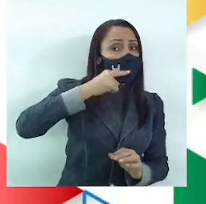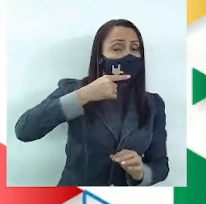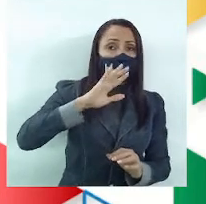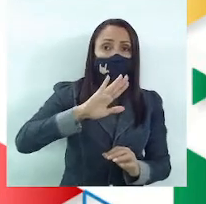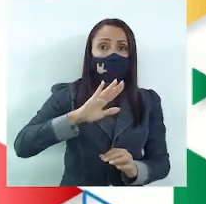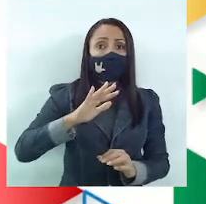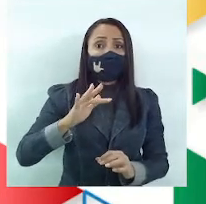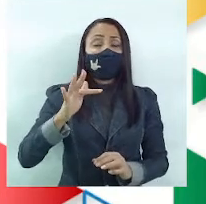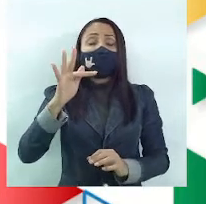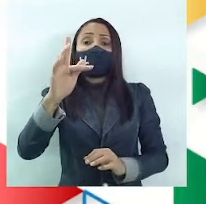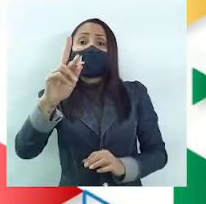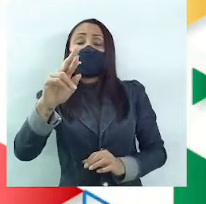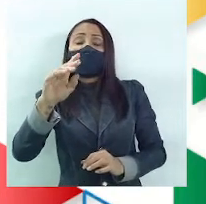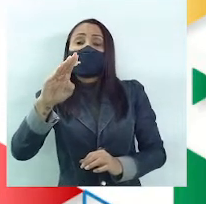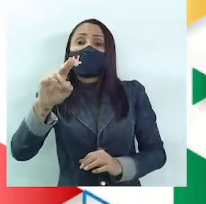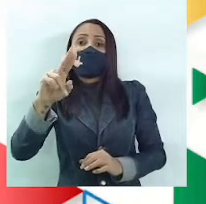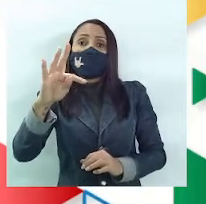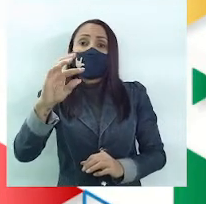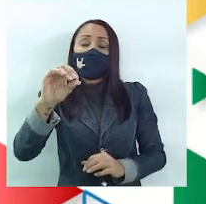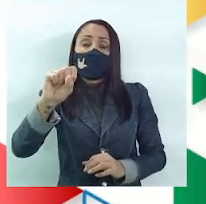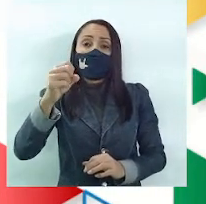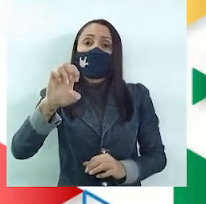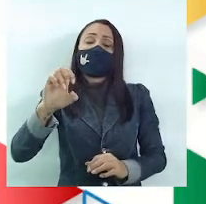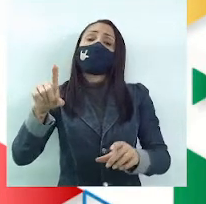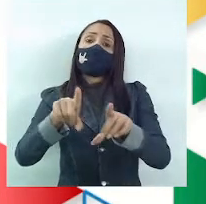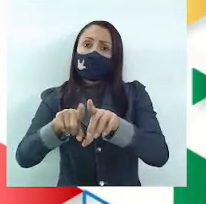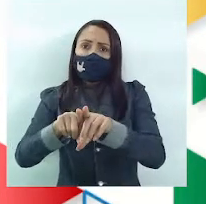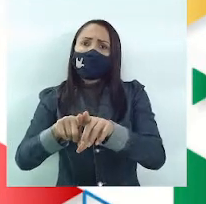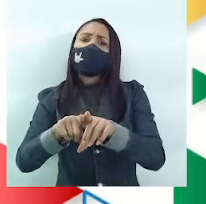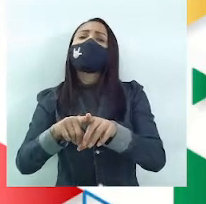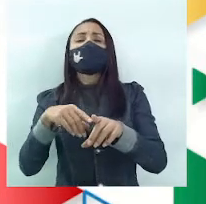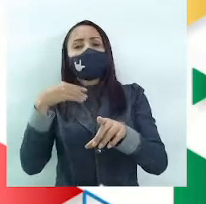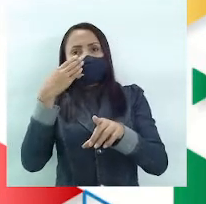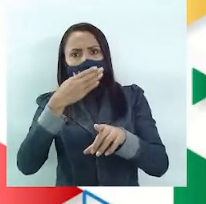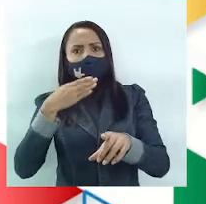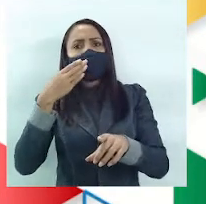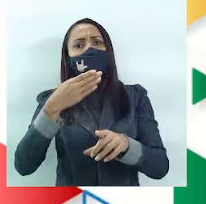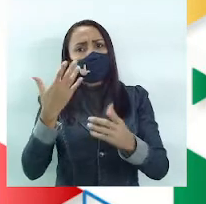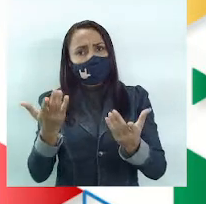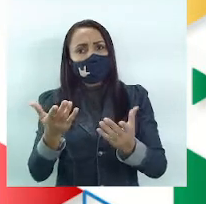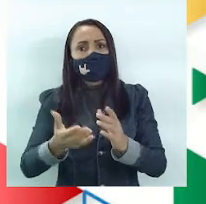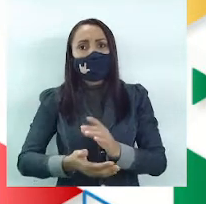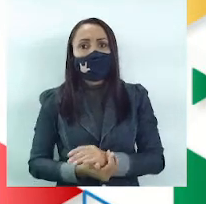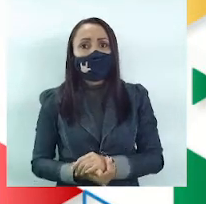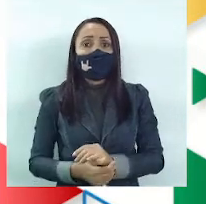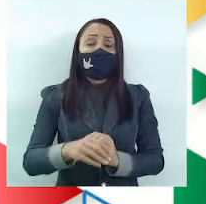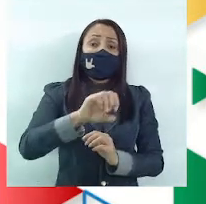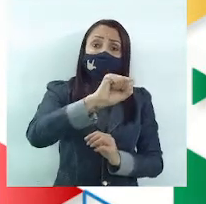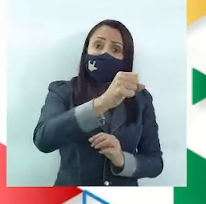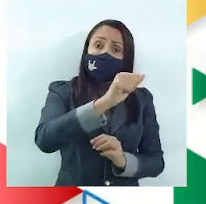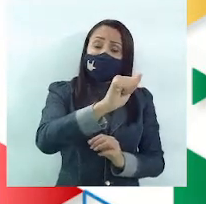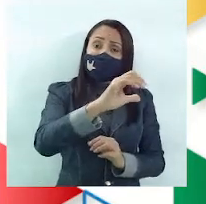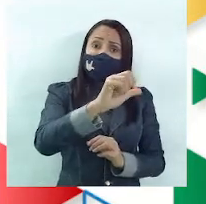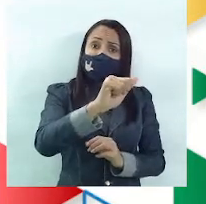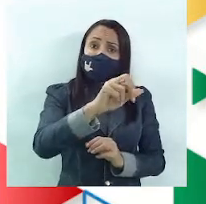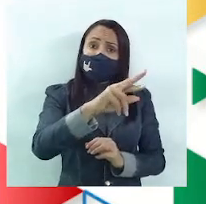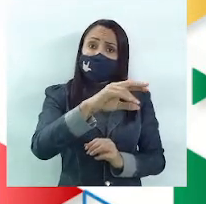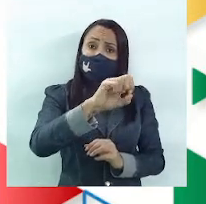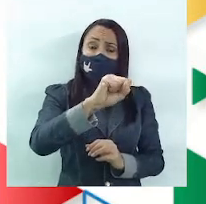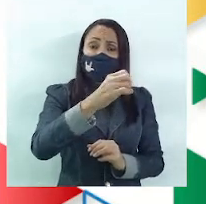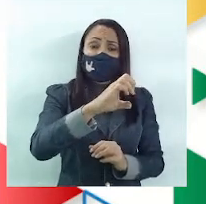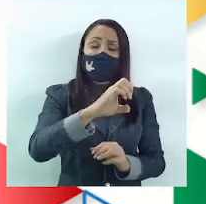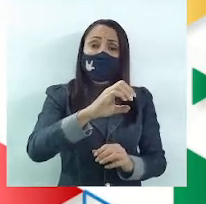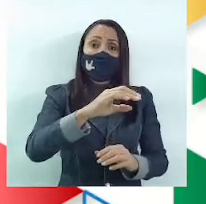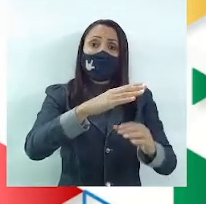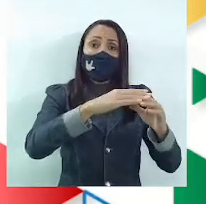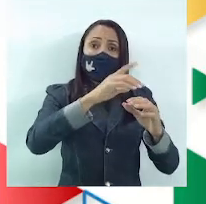frutose também? A frutose também, frutas adocicadas, doces também, elas também causam cáries. A sacarose, ela tem um índice glicêmico